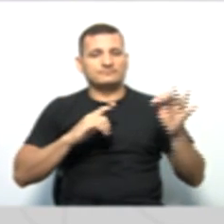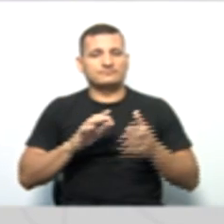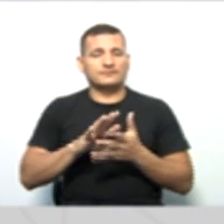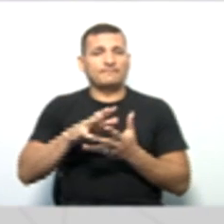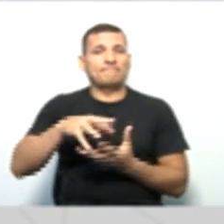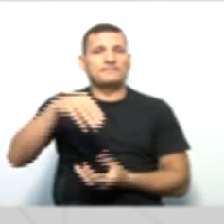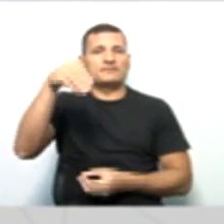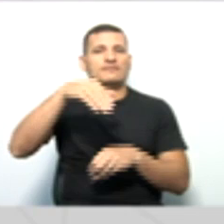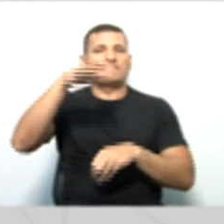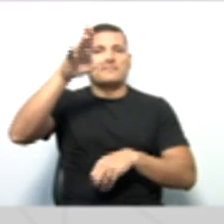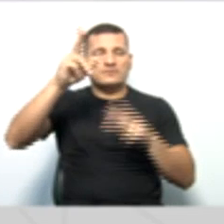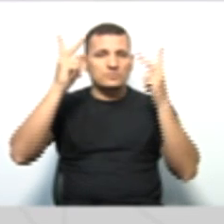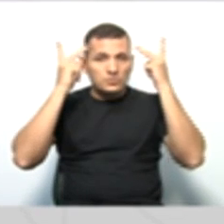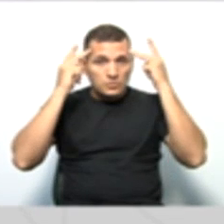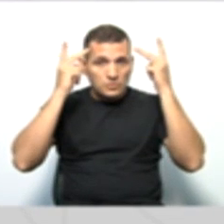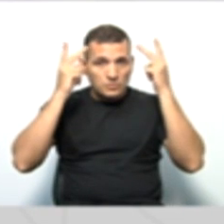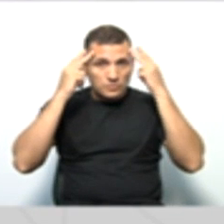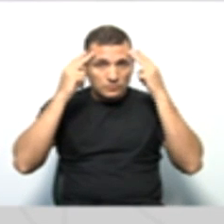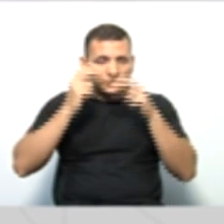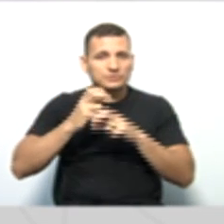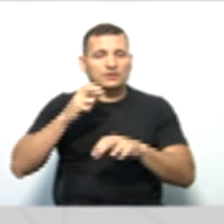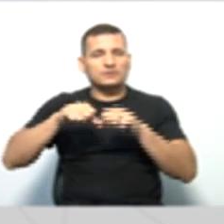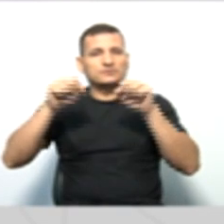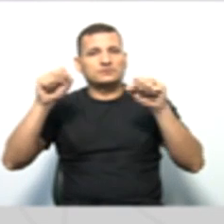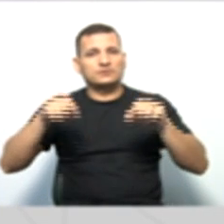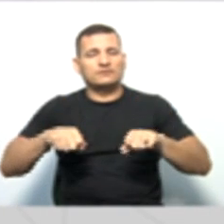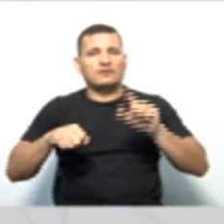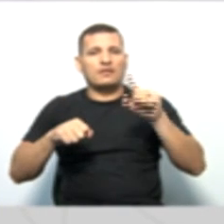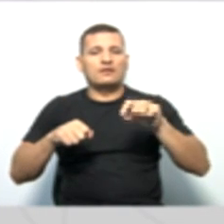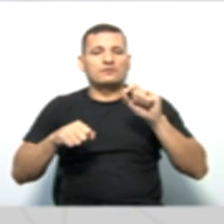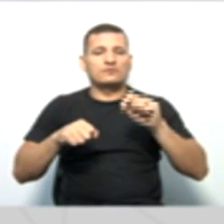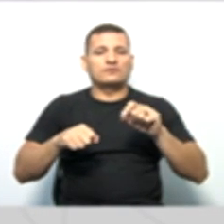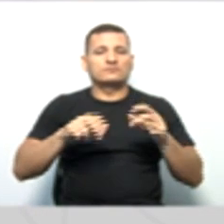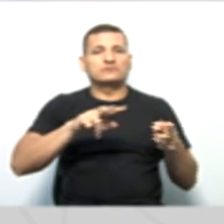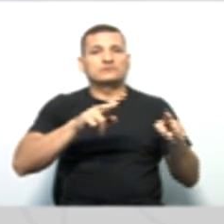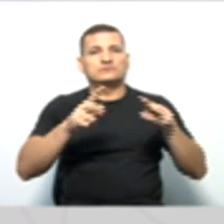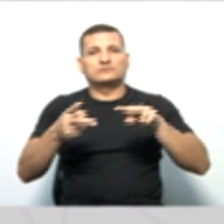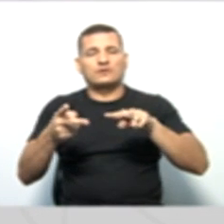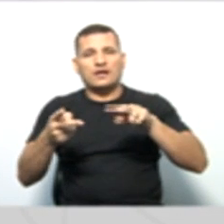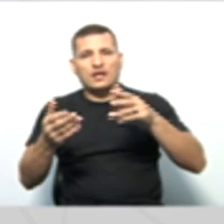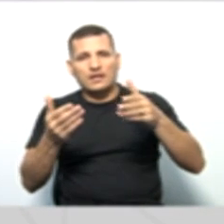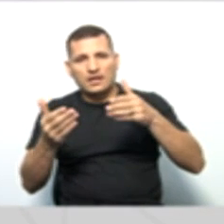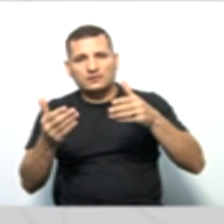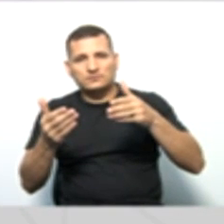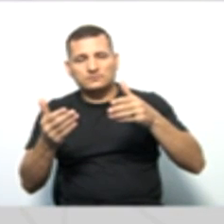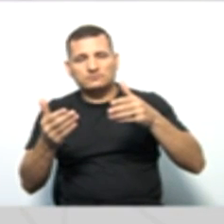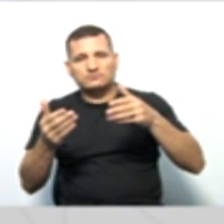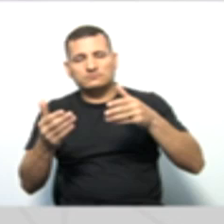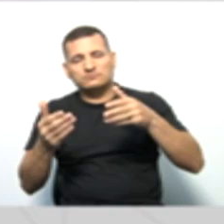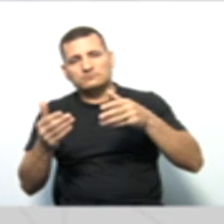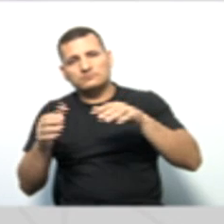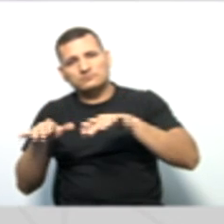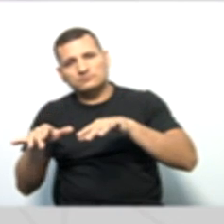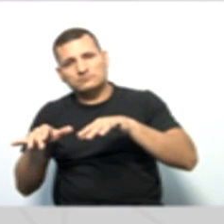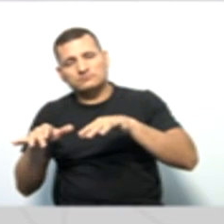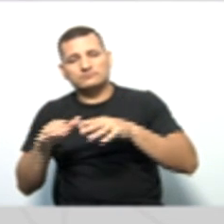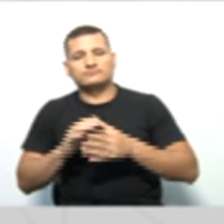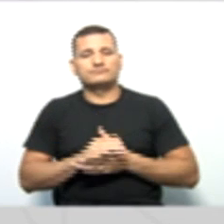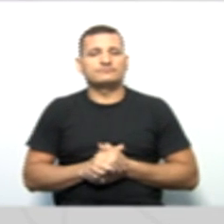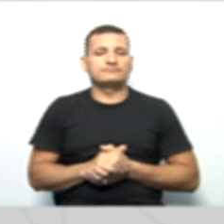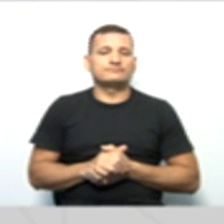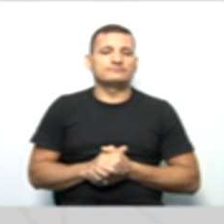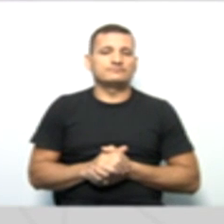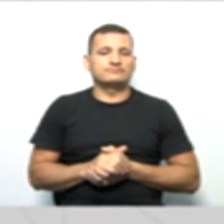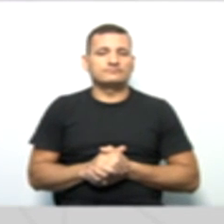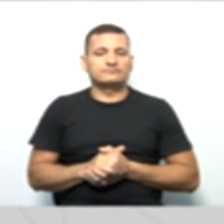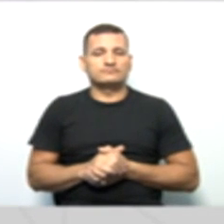da engenharia de software é a transição da análise para o projeto e do projeto para o código, tá? Tá aqui o